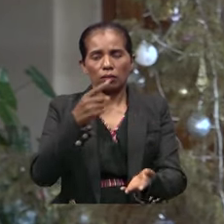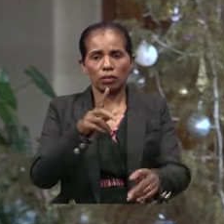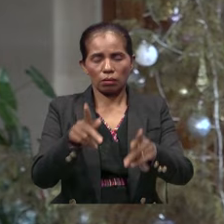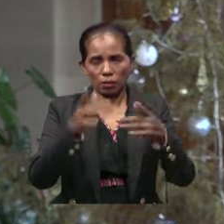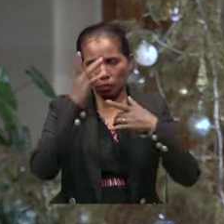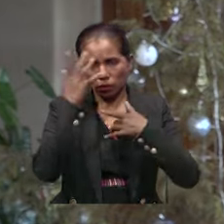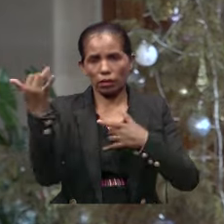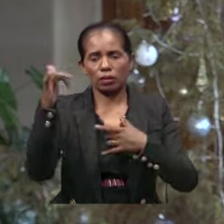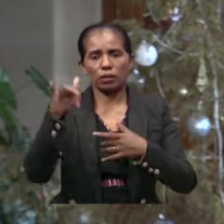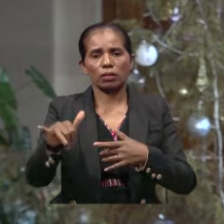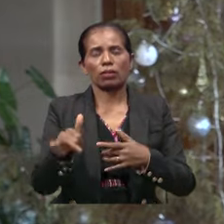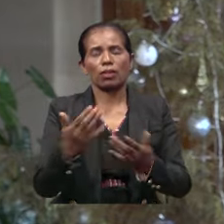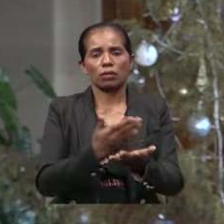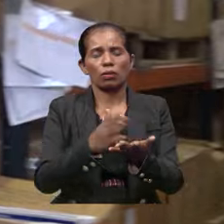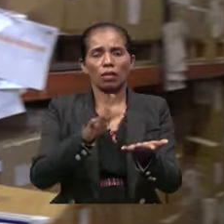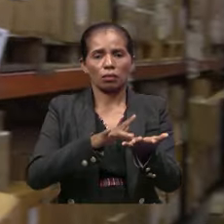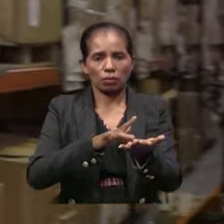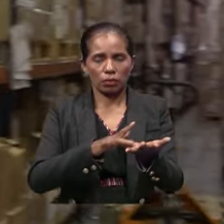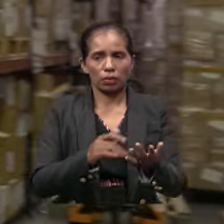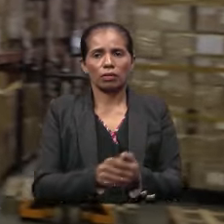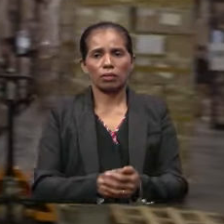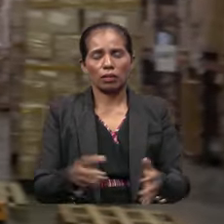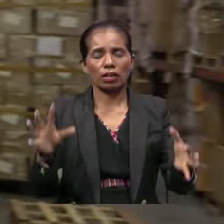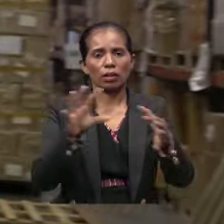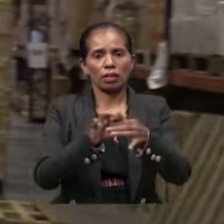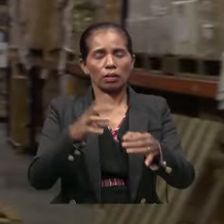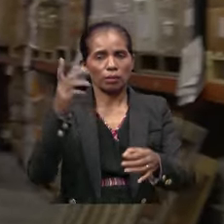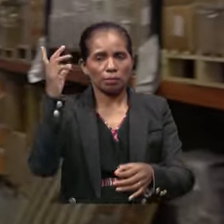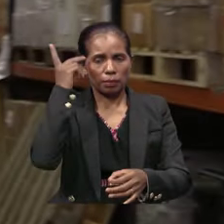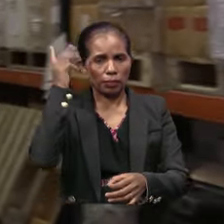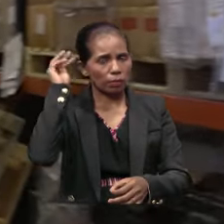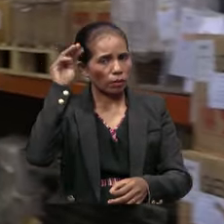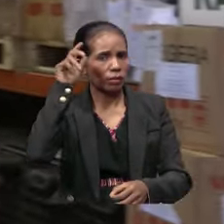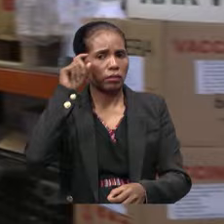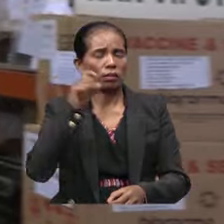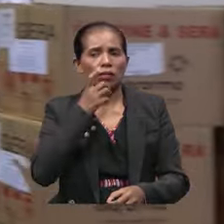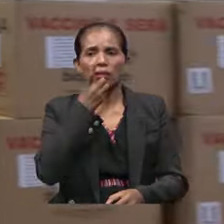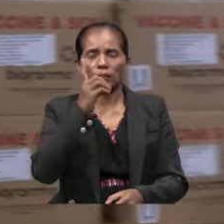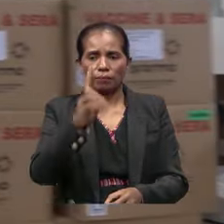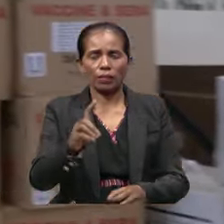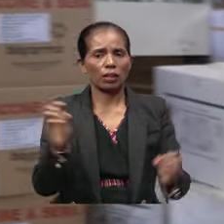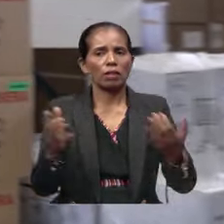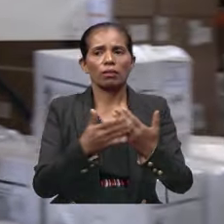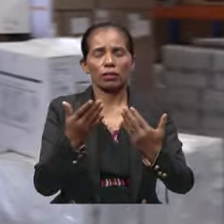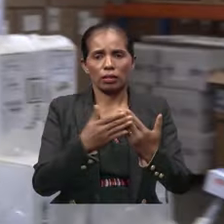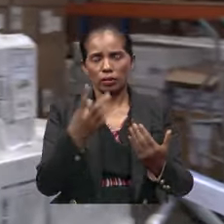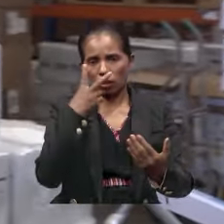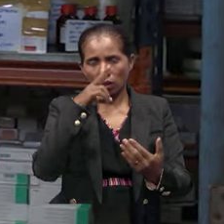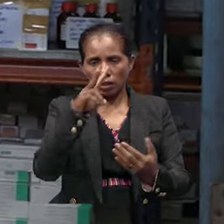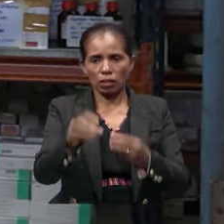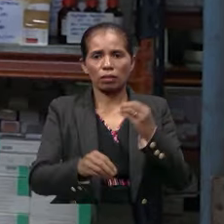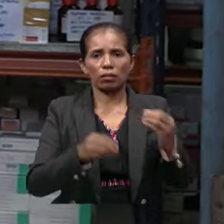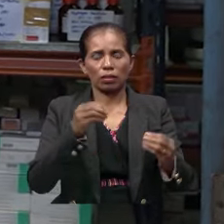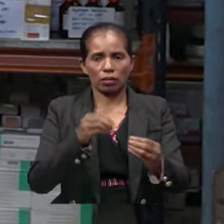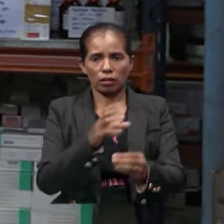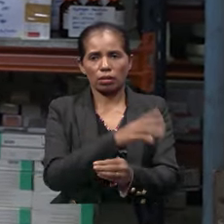paciente ou resposta e a clínica privada. Liga o problema refere primeiro-ministro que era lá na Guzmão declara la fácil a responde imediata que está